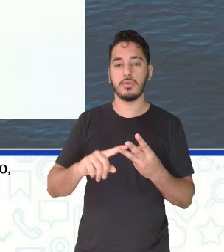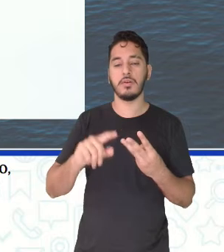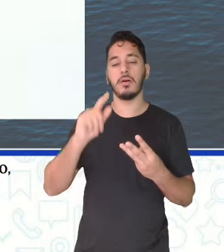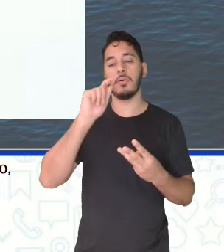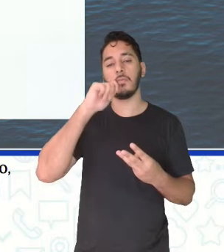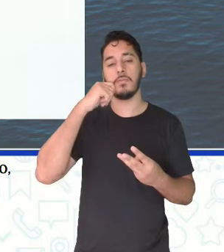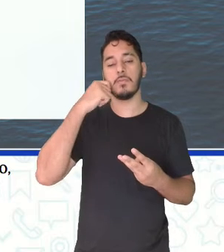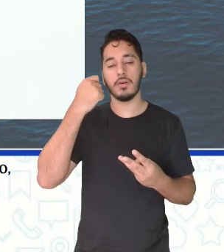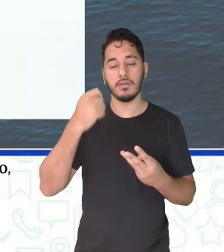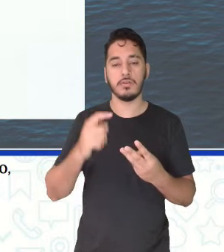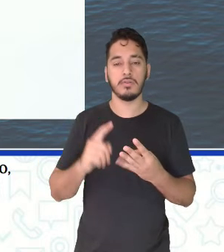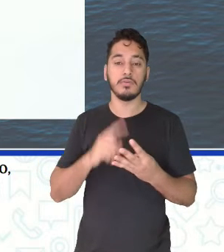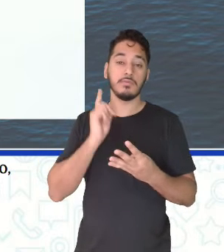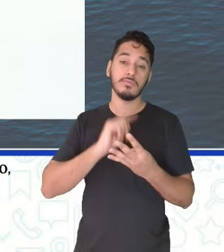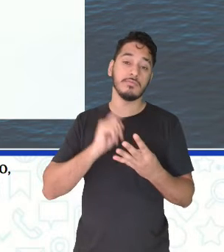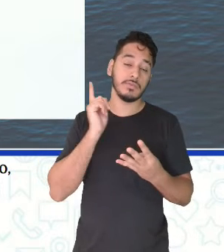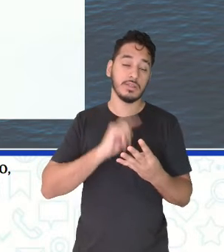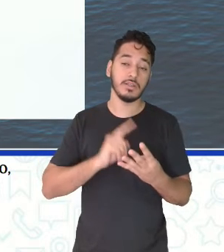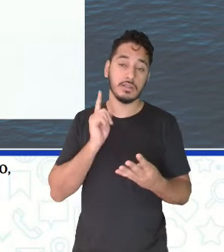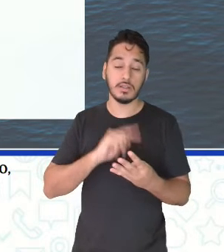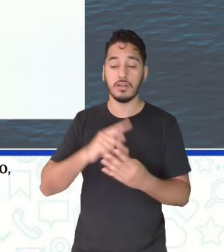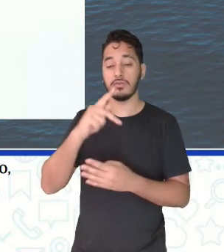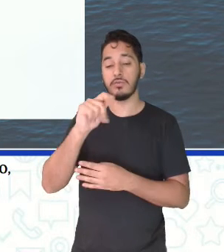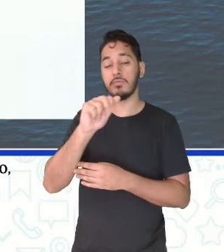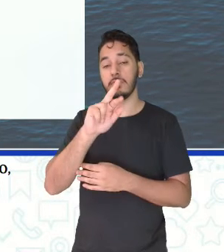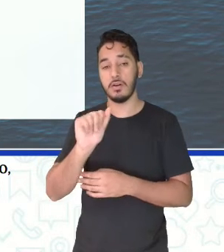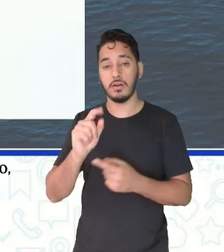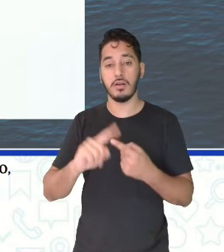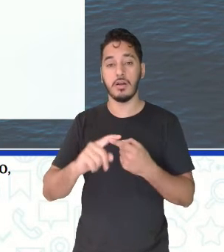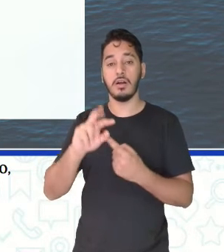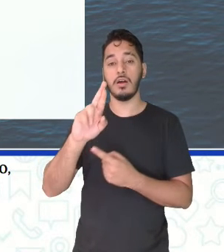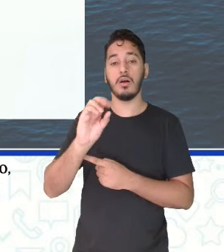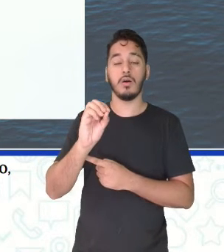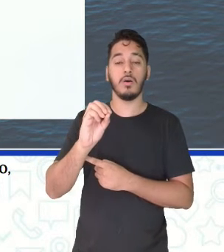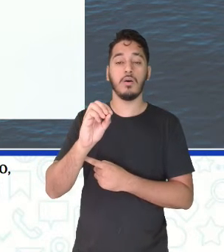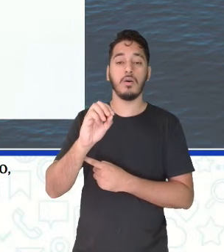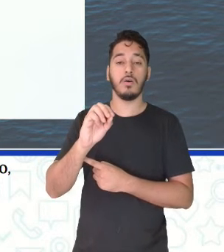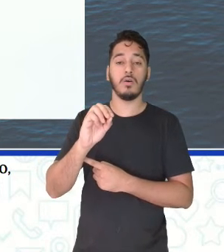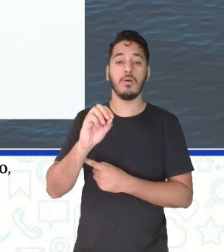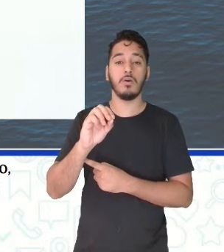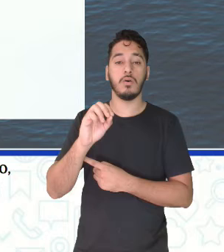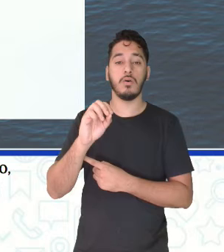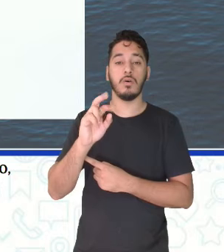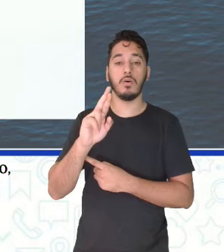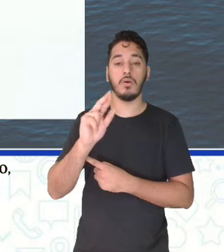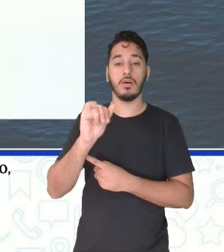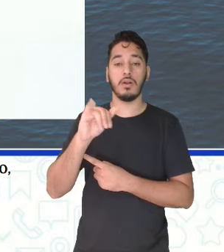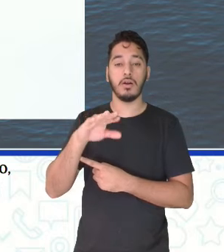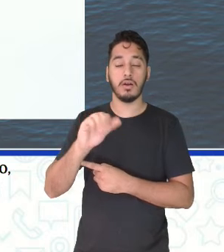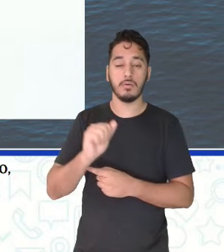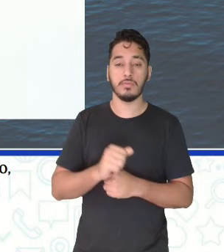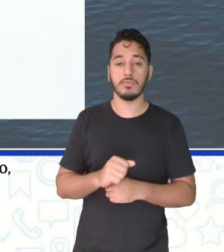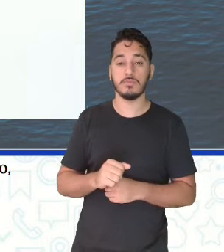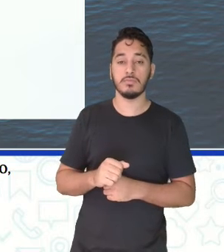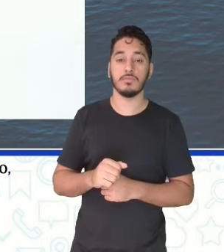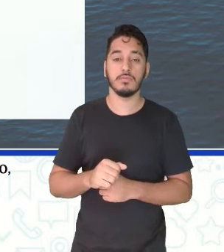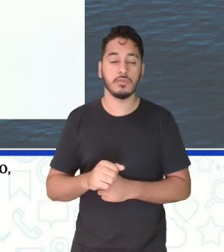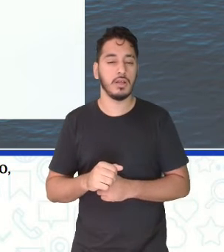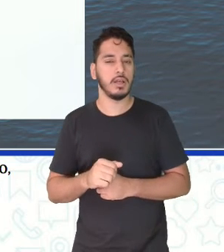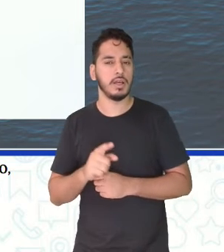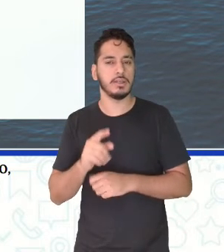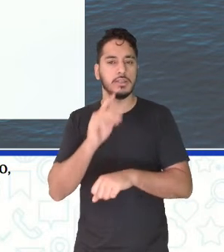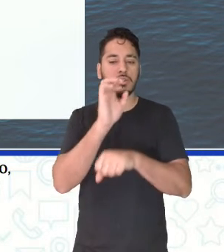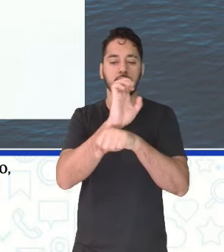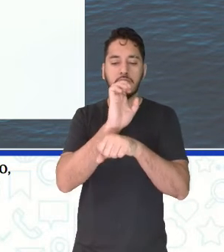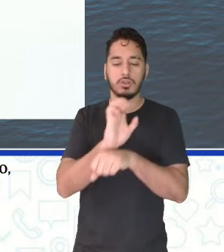lá em cima o Pará, não é isso? Roraima. Então veja só, esses territórios, esses estados, né,